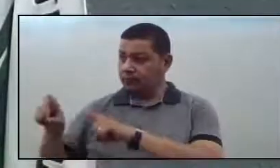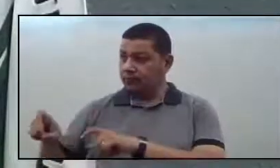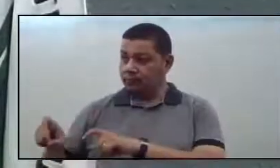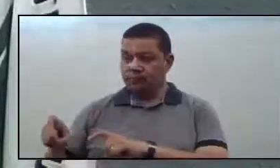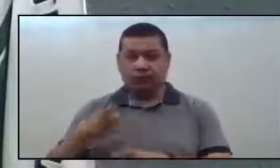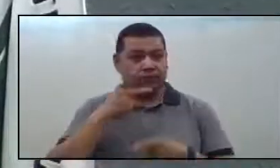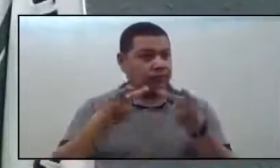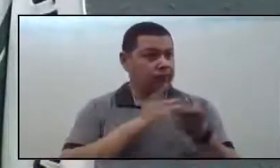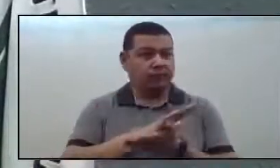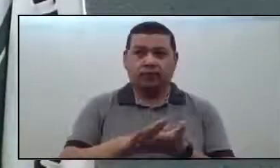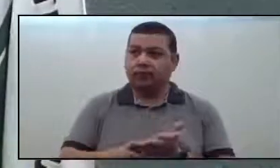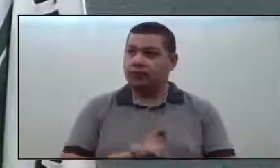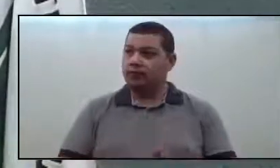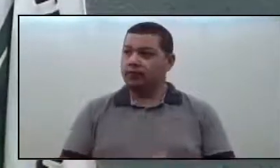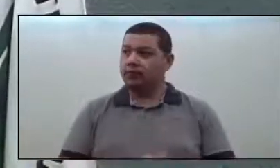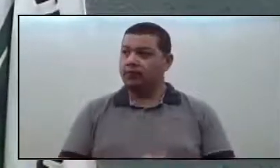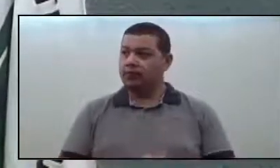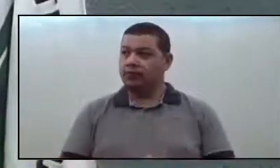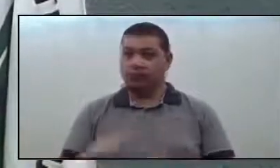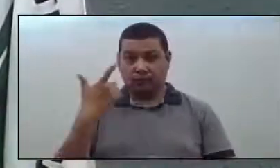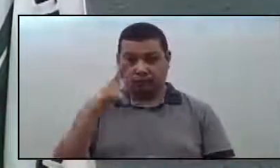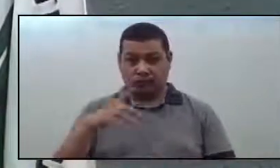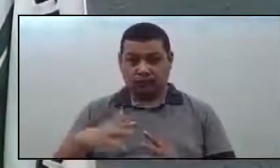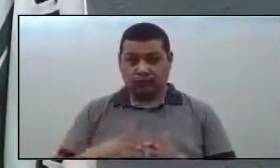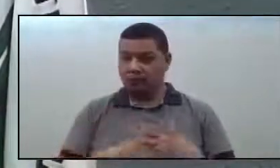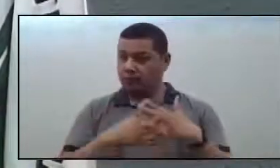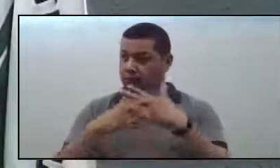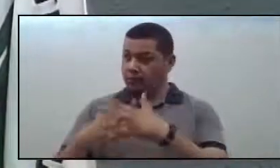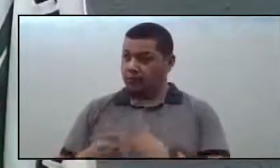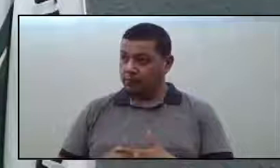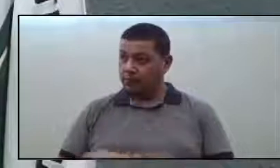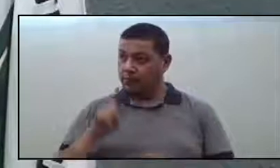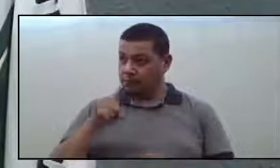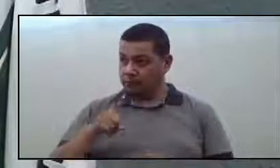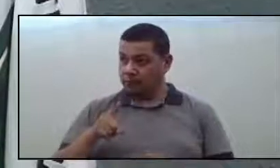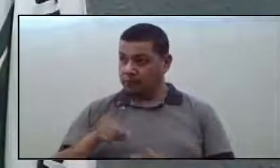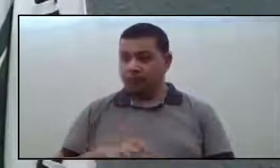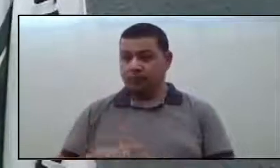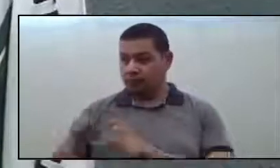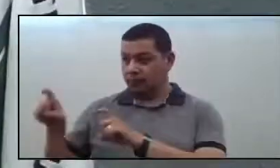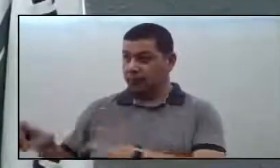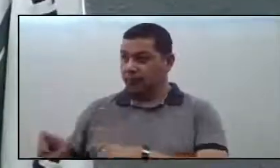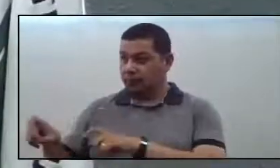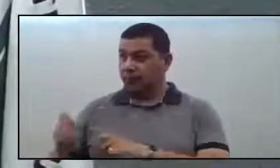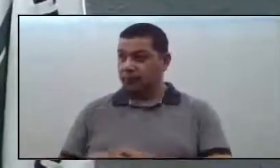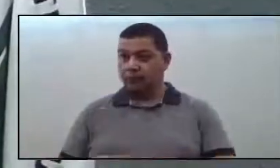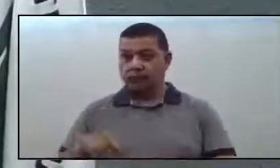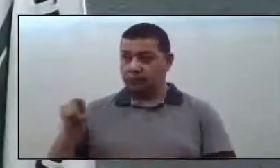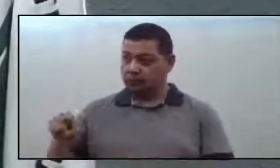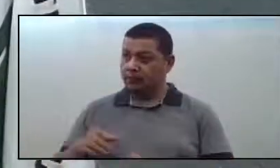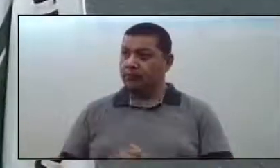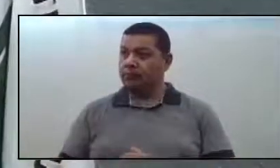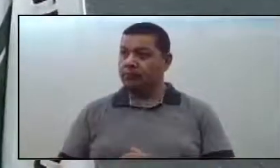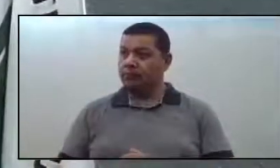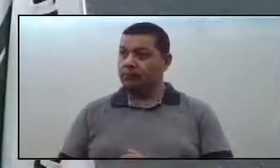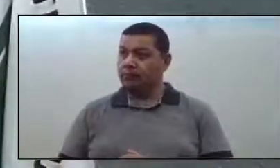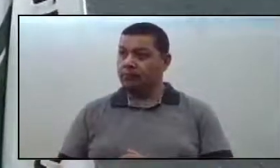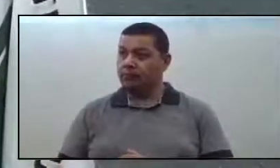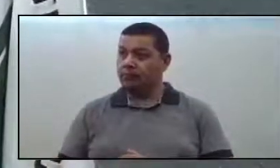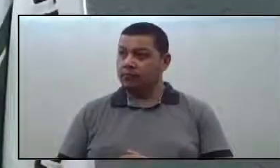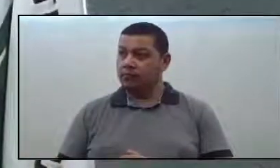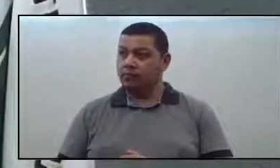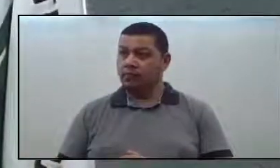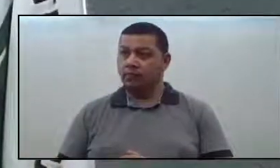aqui. O outro caminhão, que eu esqueci o número da placa, é o da agricultura. Esse caminhão já tem semanas que